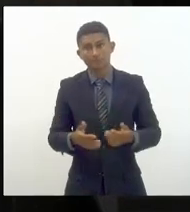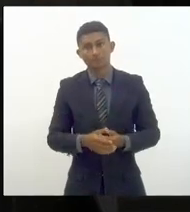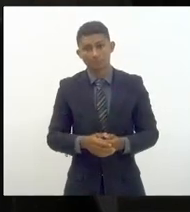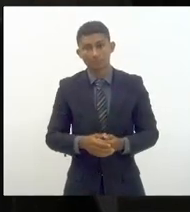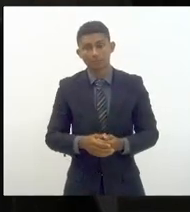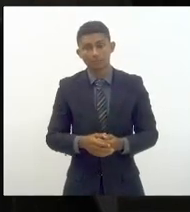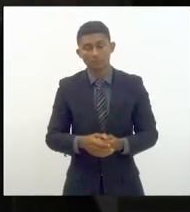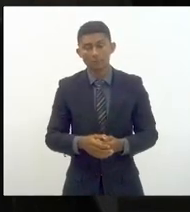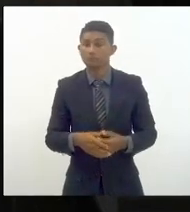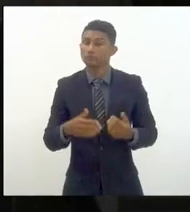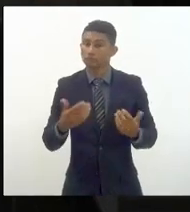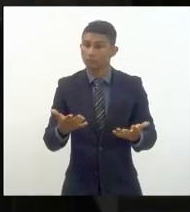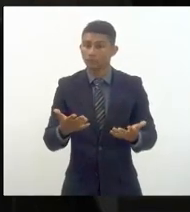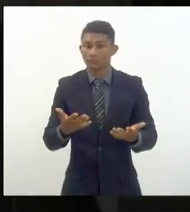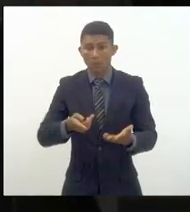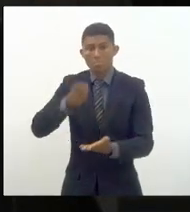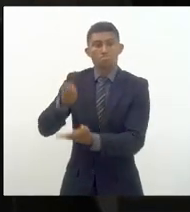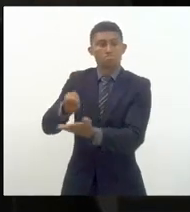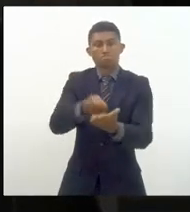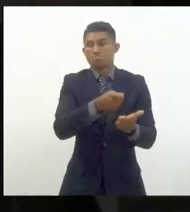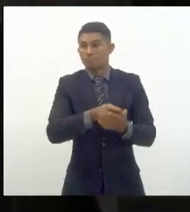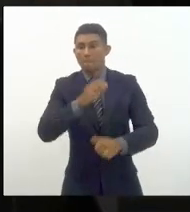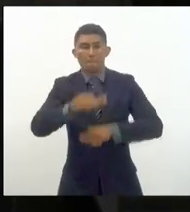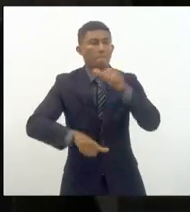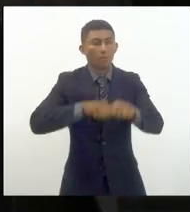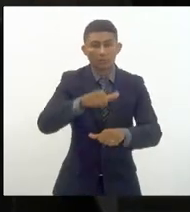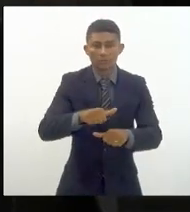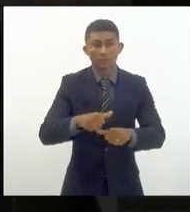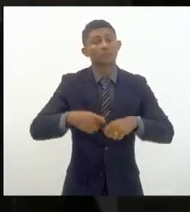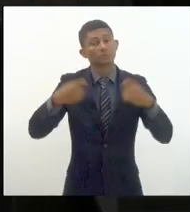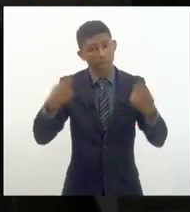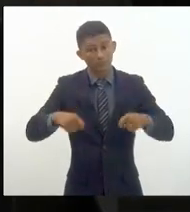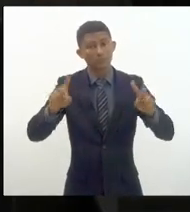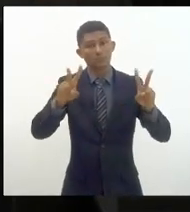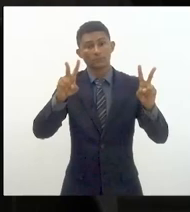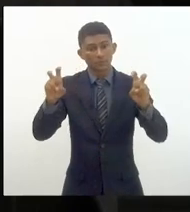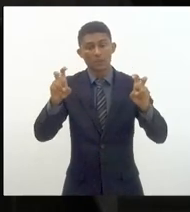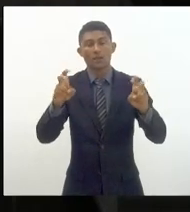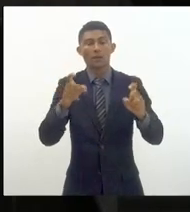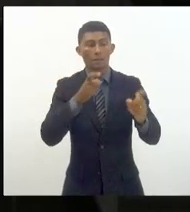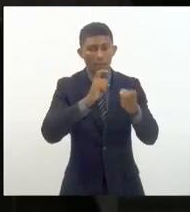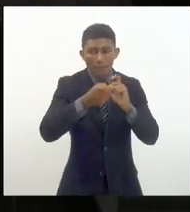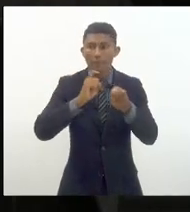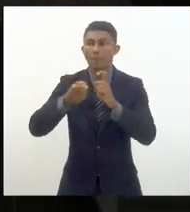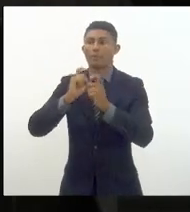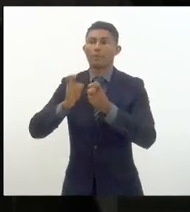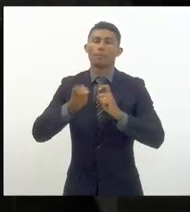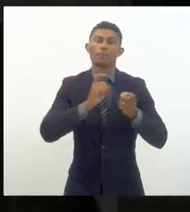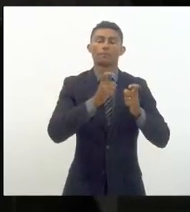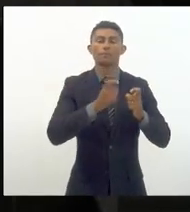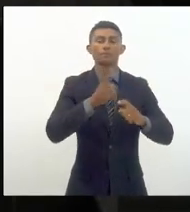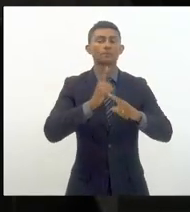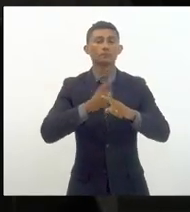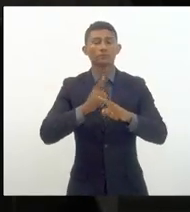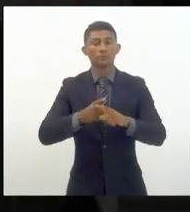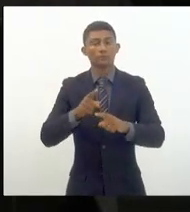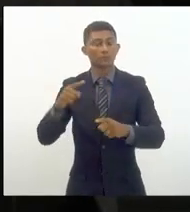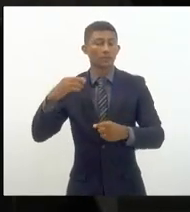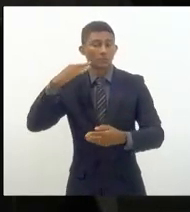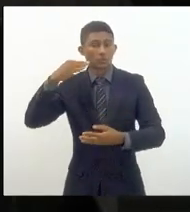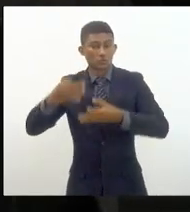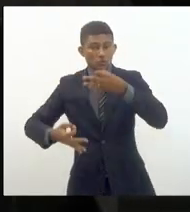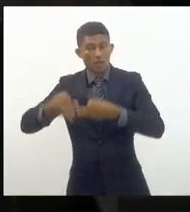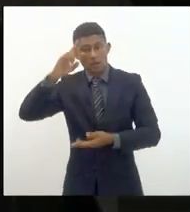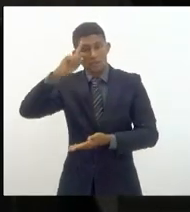Se Vier desta forma uma ligação compulsória e se terá que ser um tema debatido fala se sobre a decisão judicial